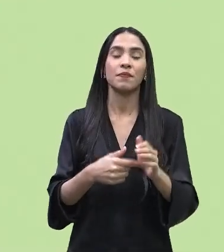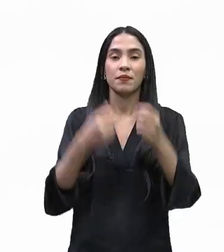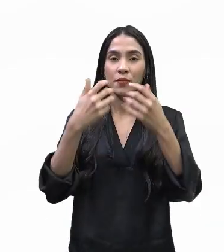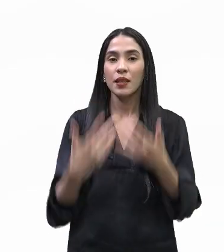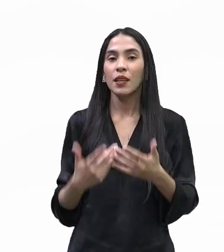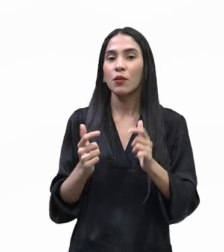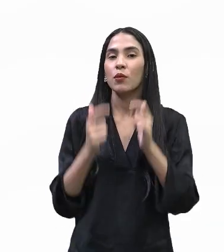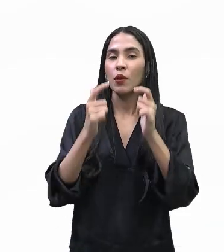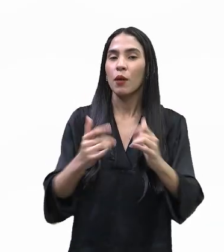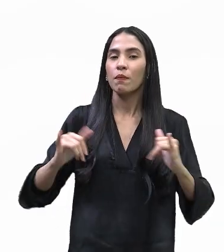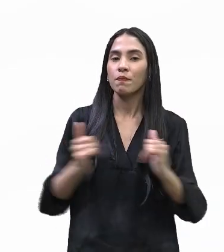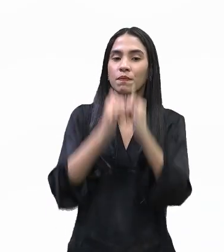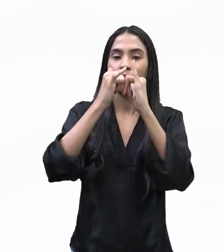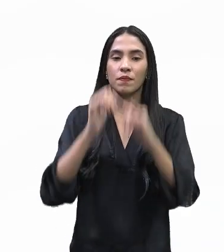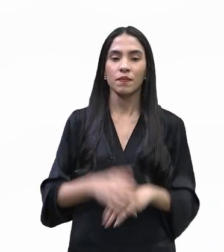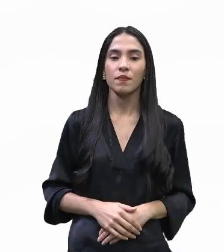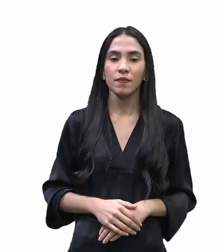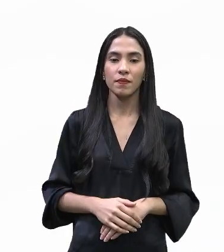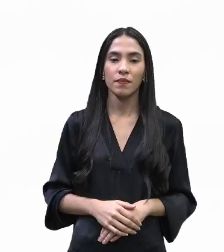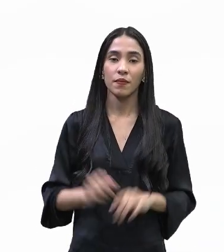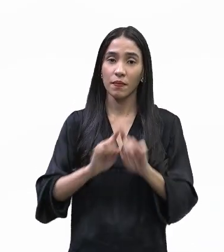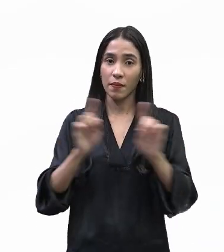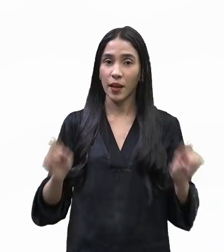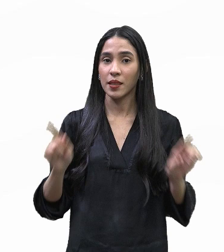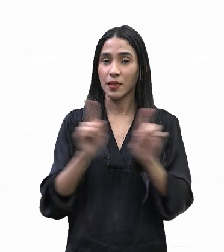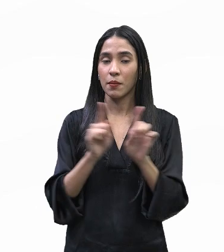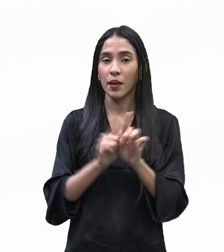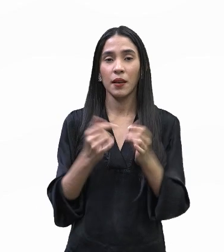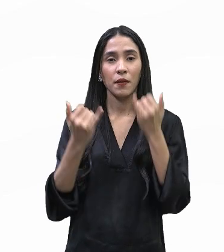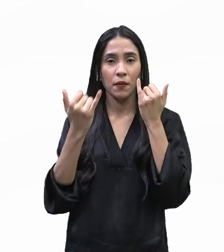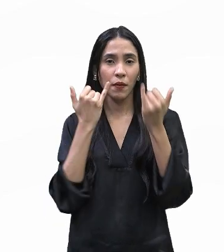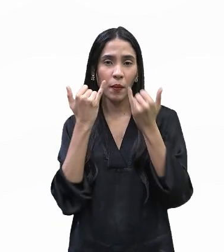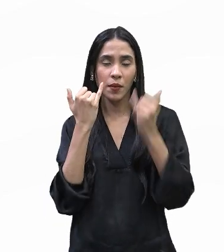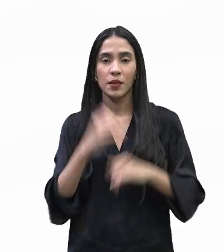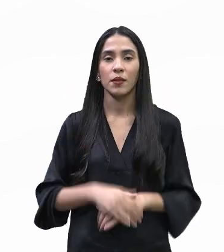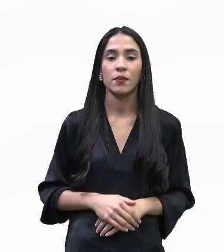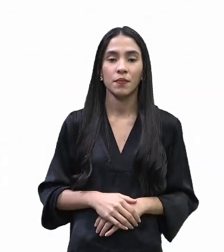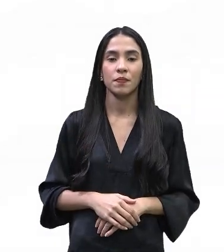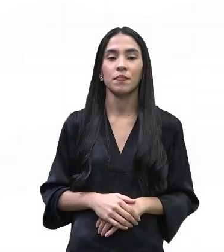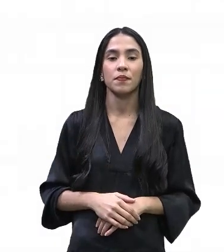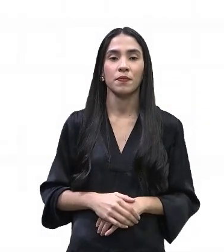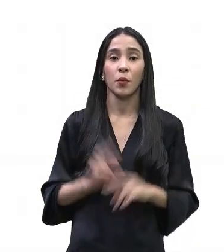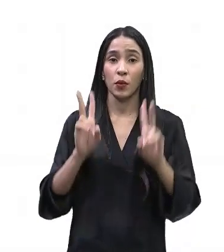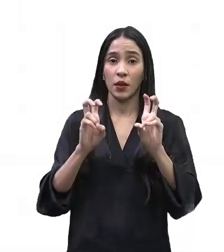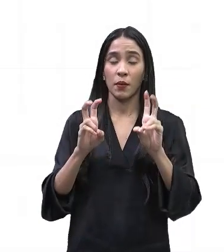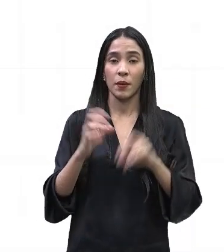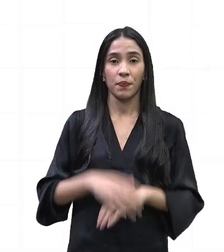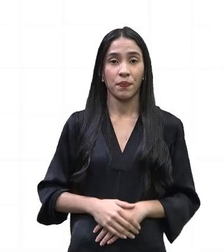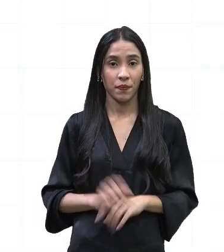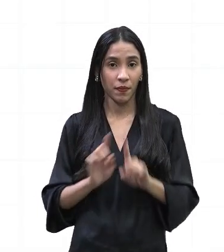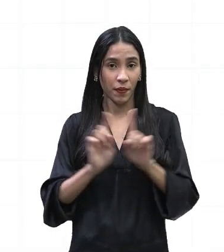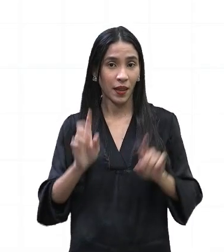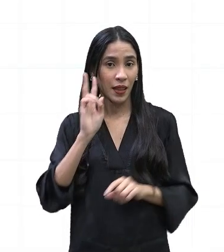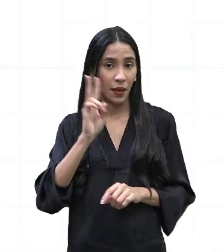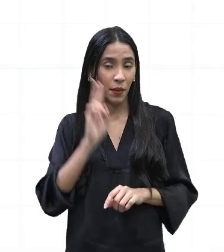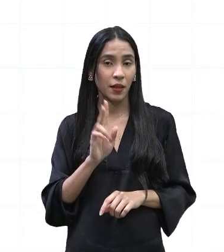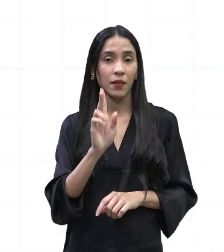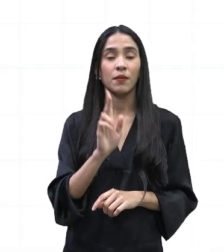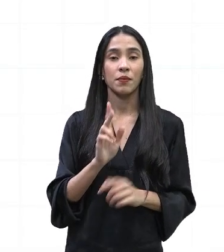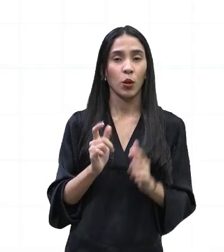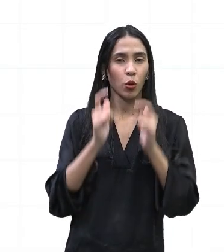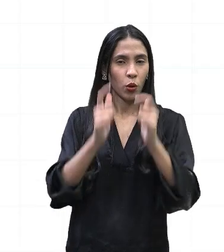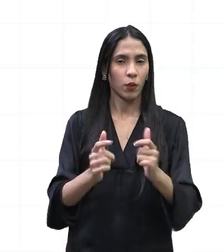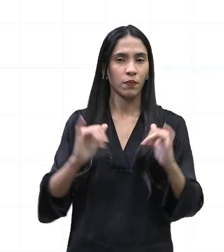das hidrelétricas, um pouquinho mais de informações sobre esse assunto. Lembrando que as